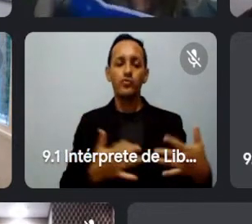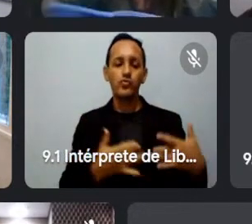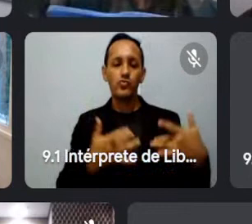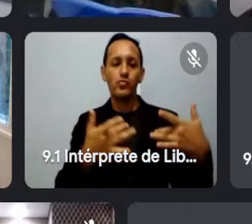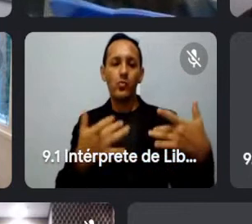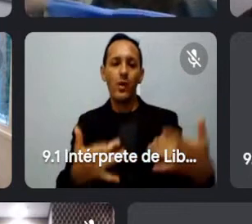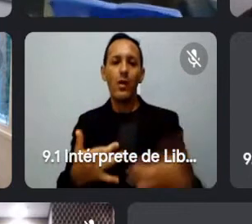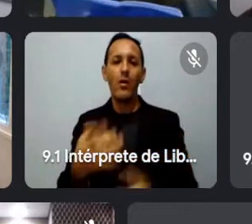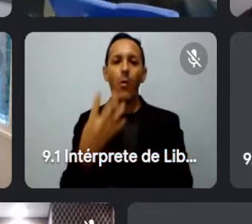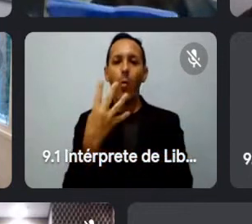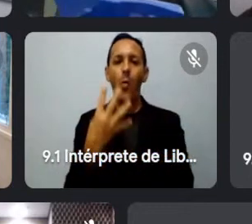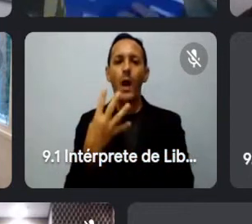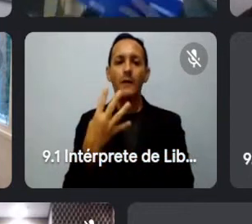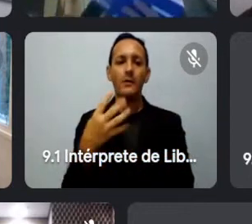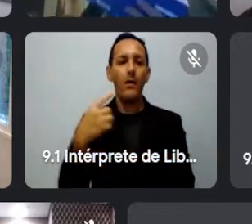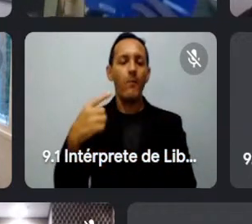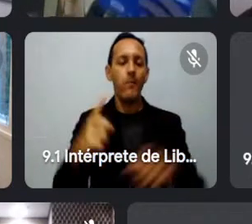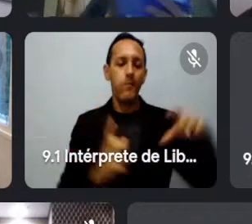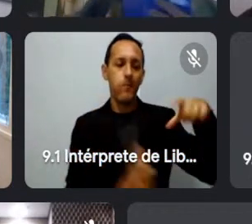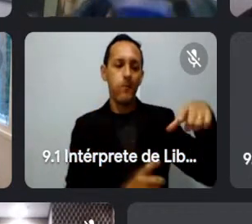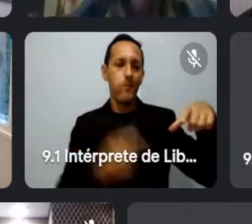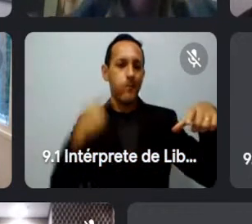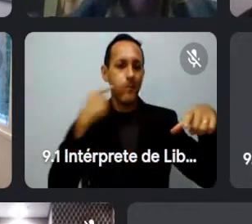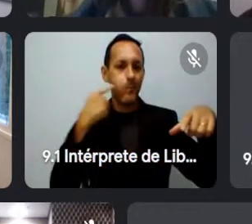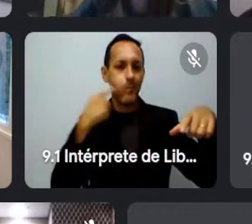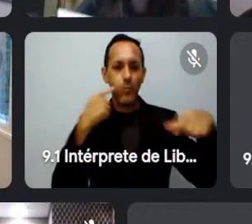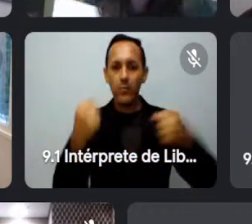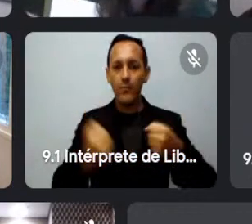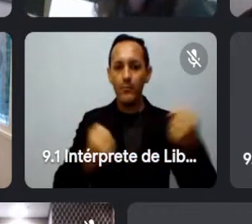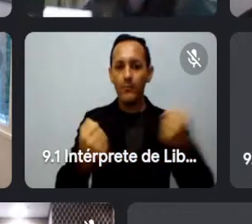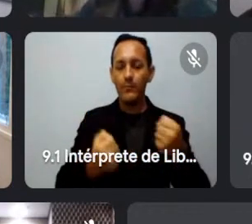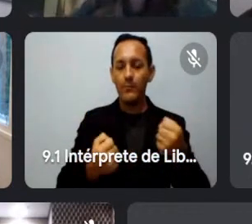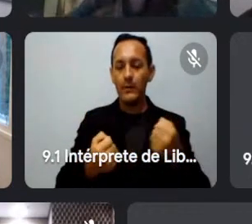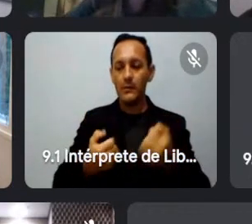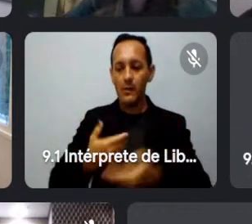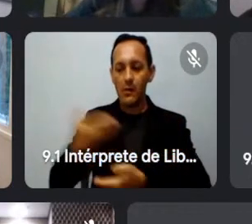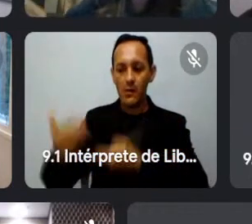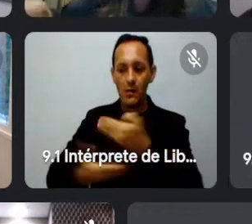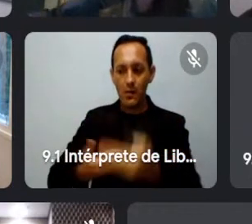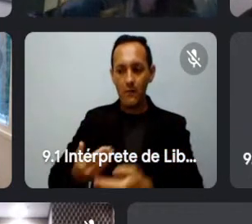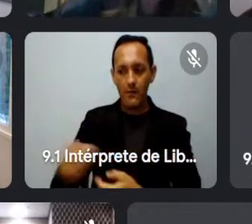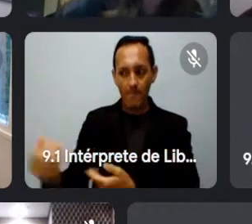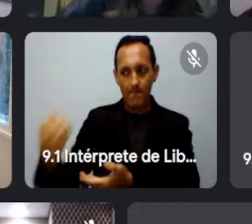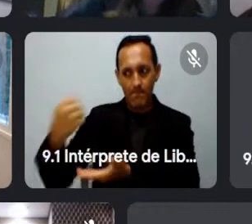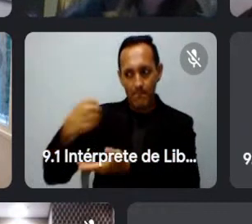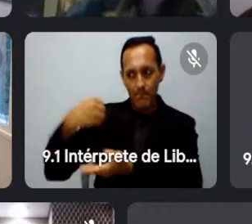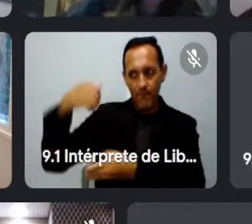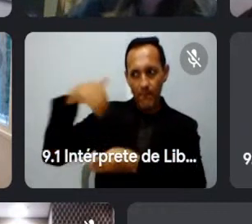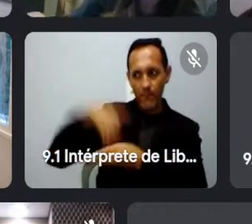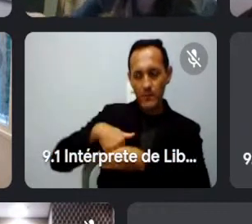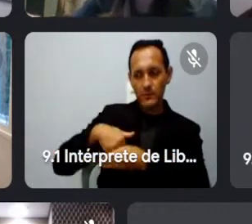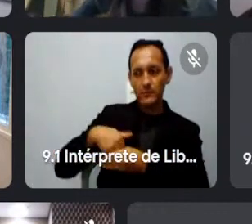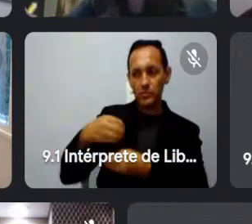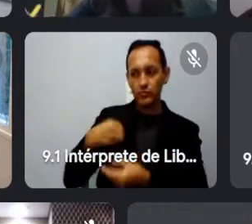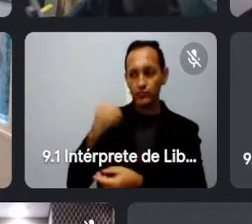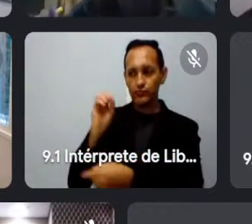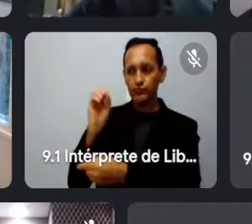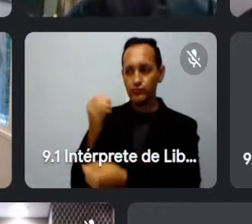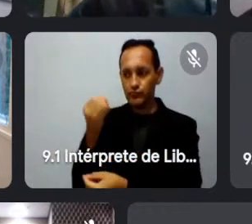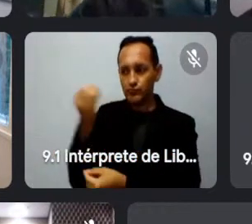quatro pneus e a troca de vó a o beneficiado seria